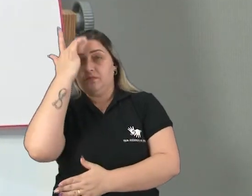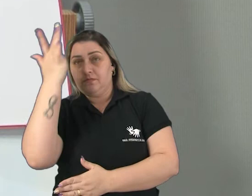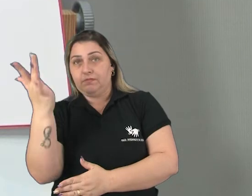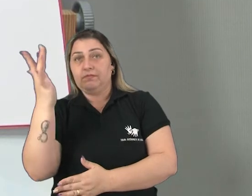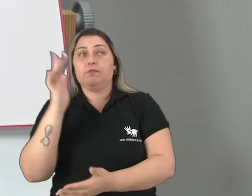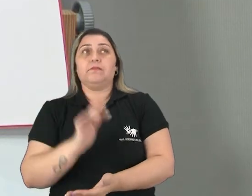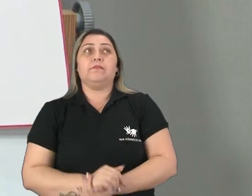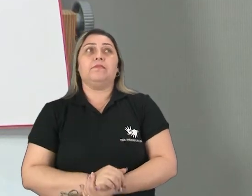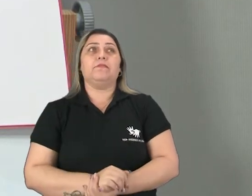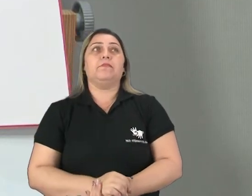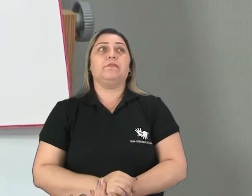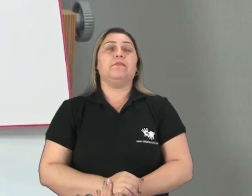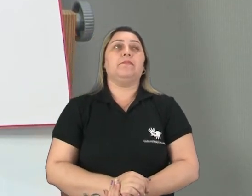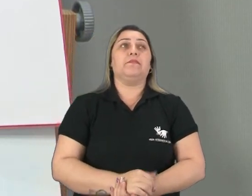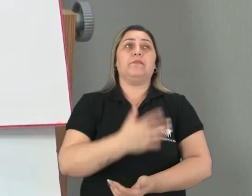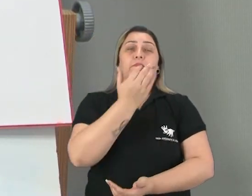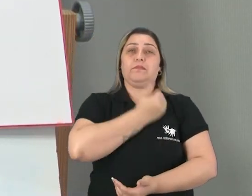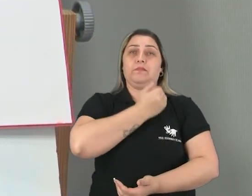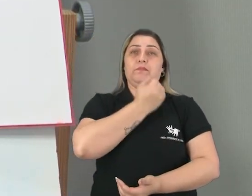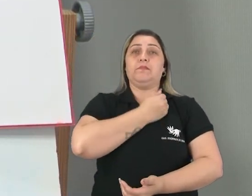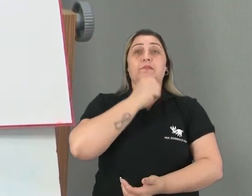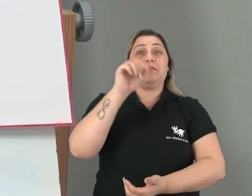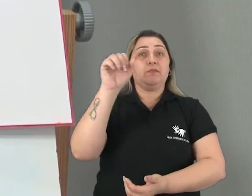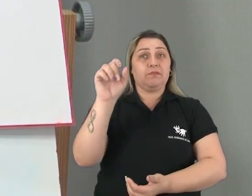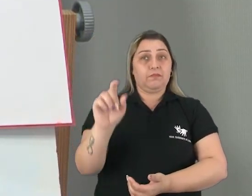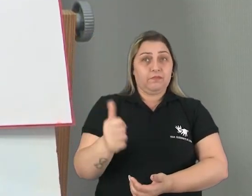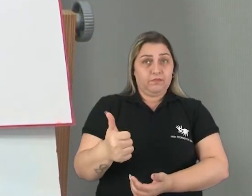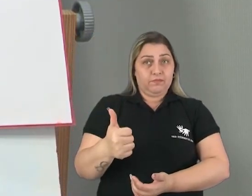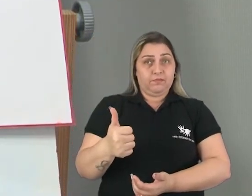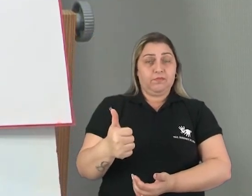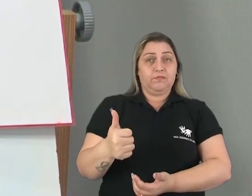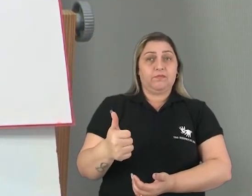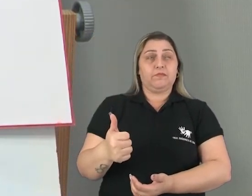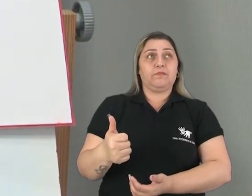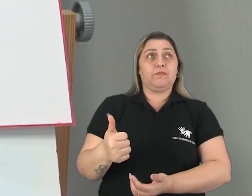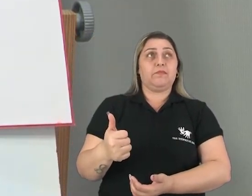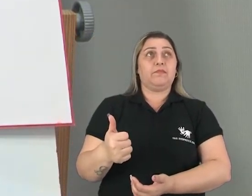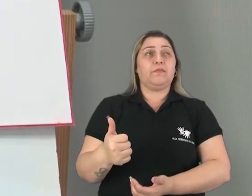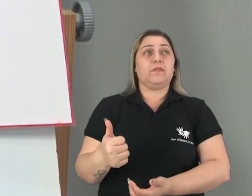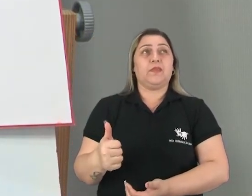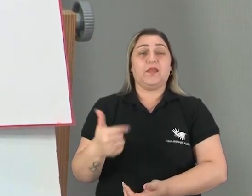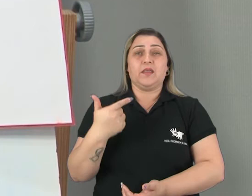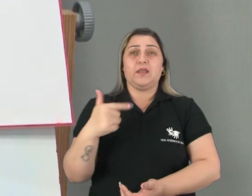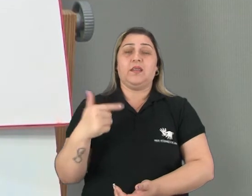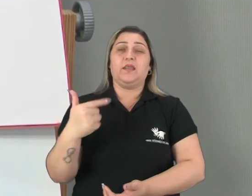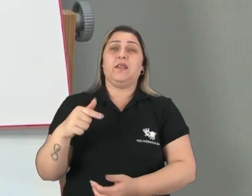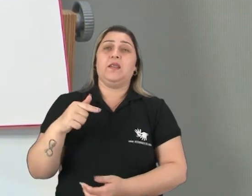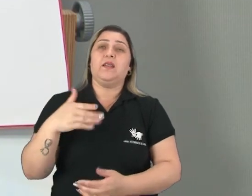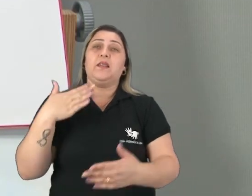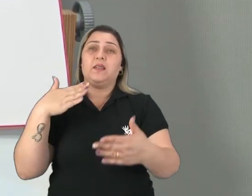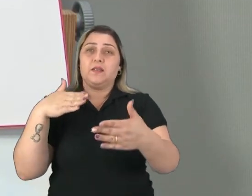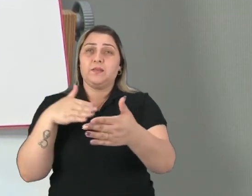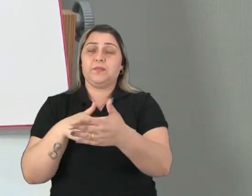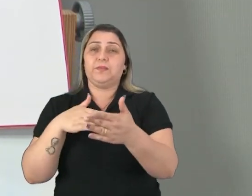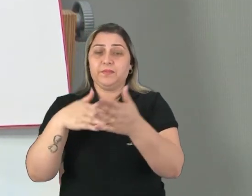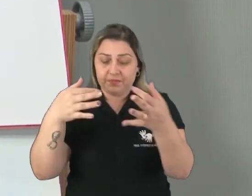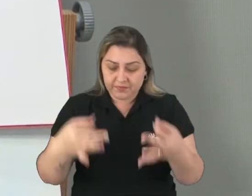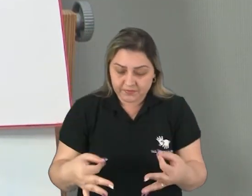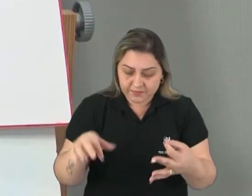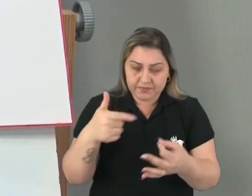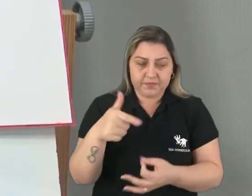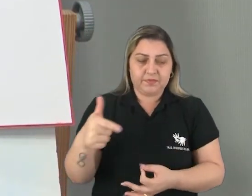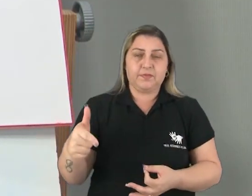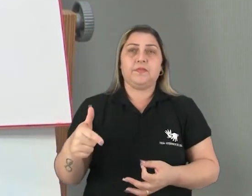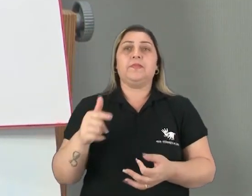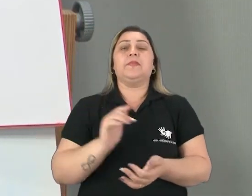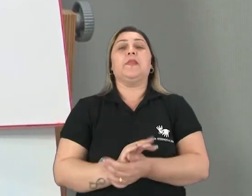fácil? O caminho número 1. O caminho número 1, ele não tem obstáculos, certo? Ele não